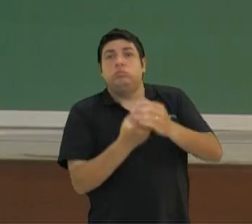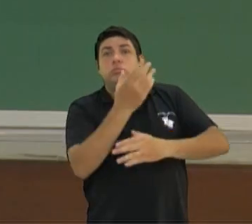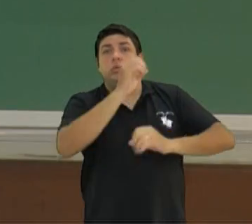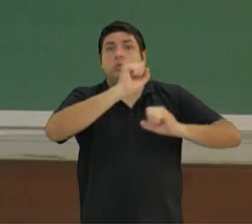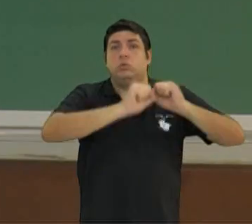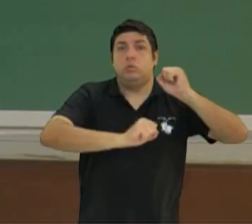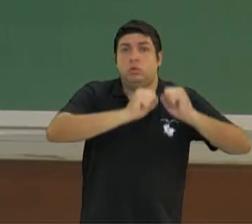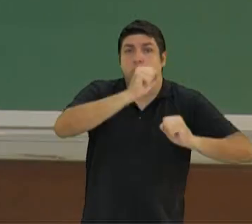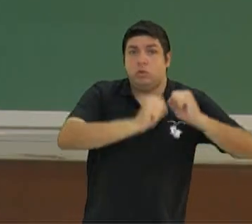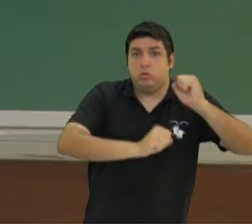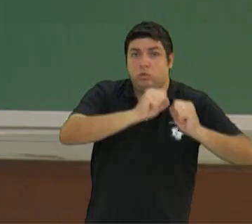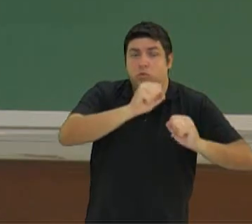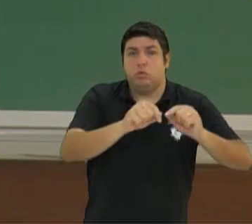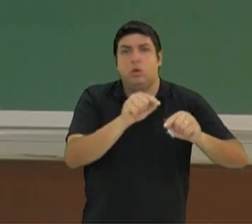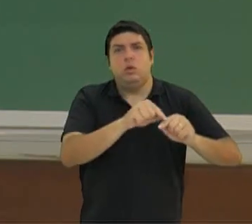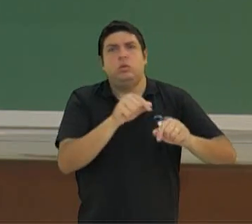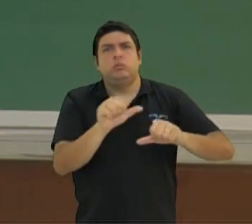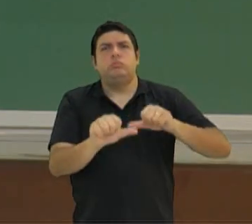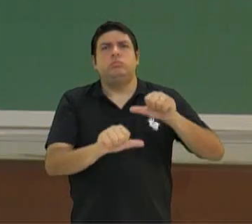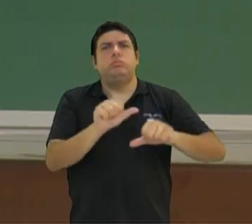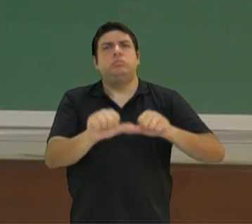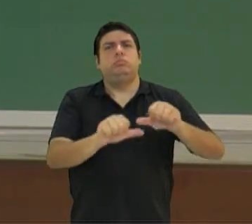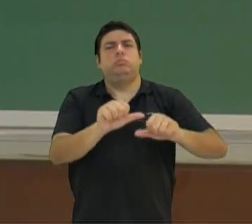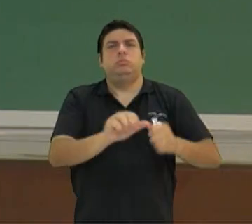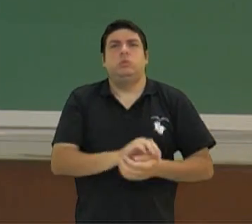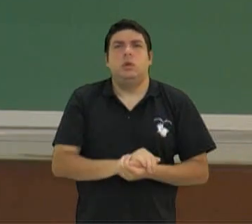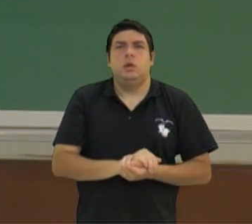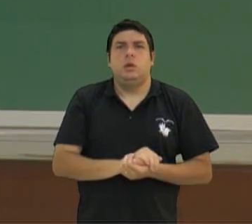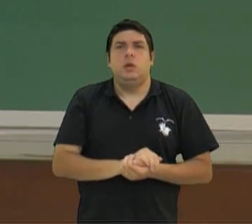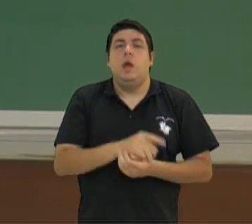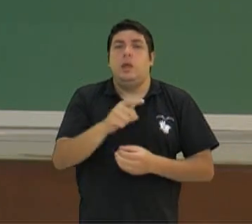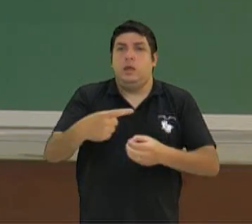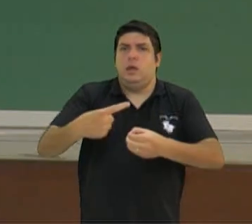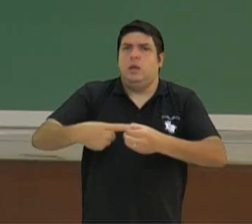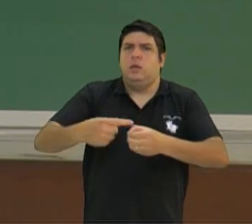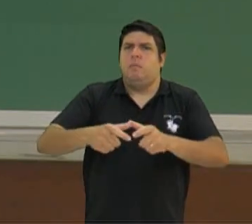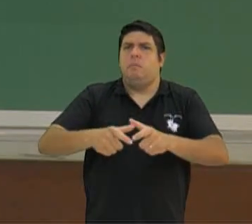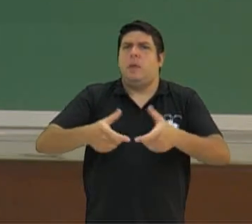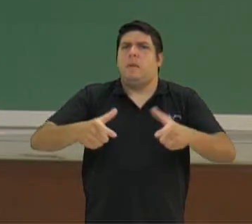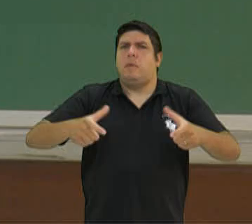eu tenho todas essas mudanças. Eu tenho o aumento das cidades.